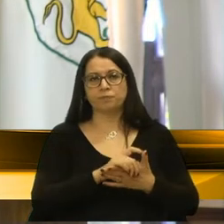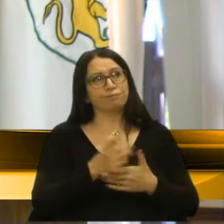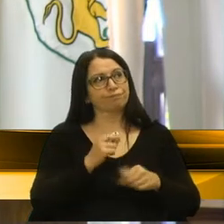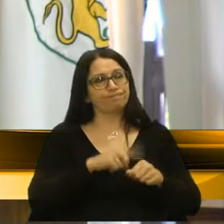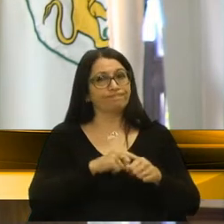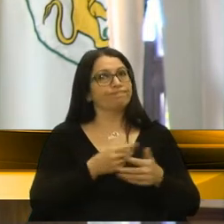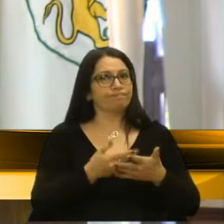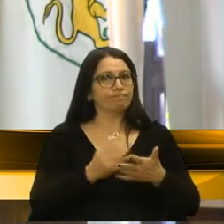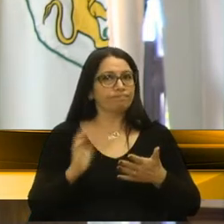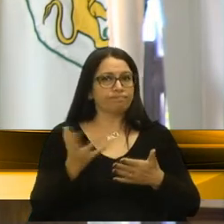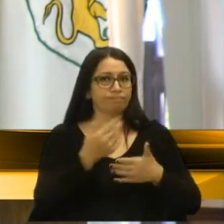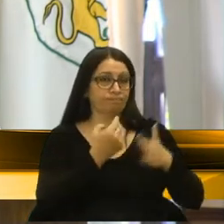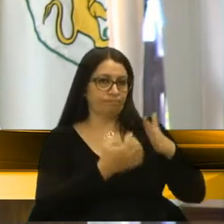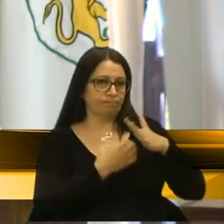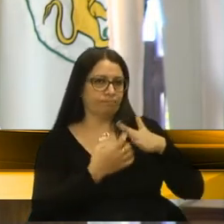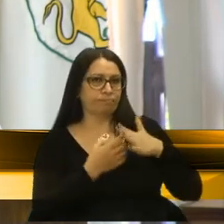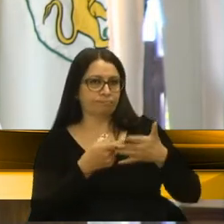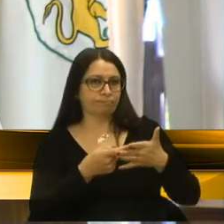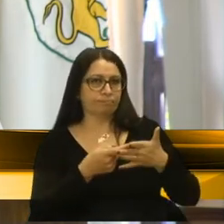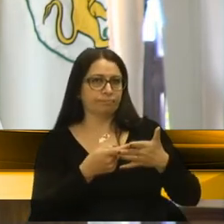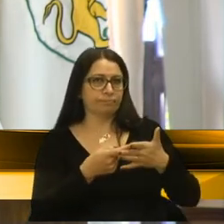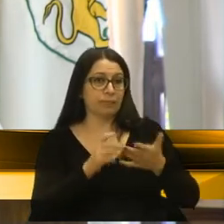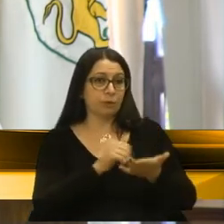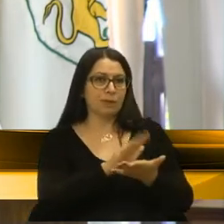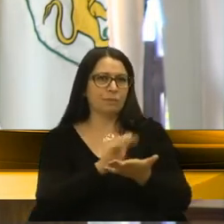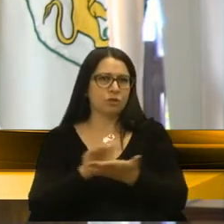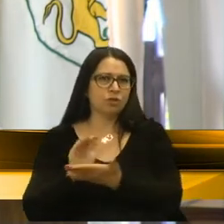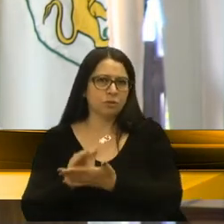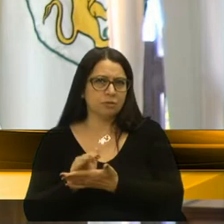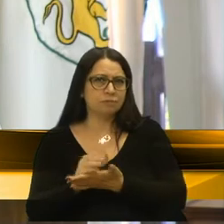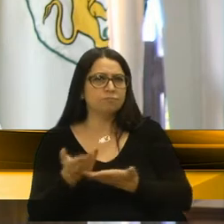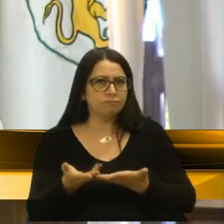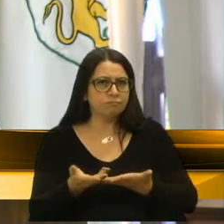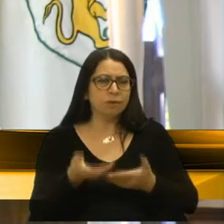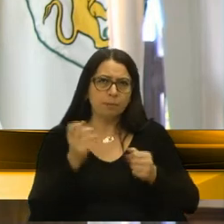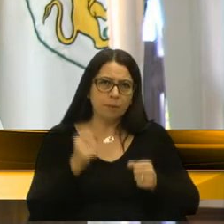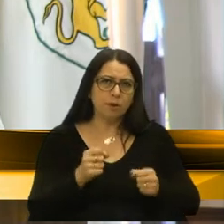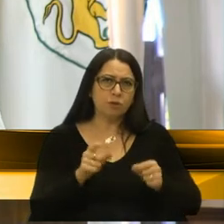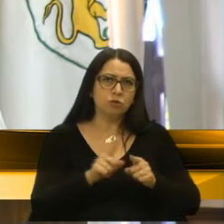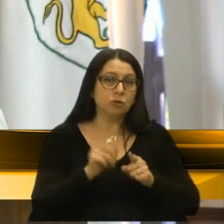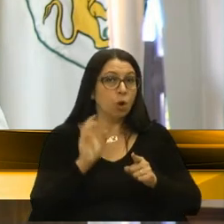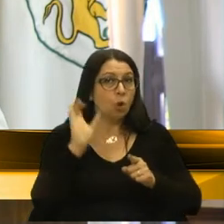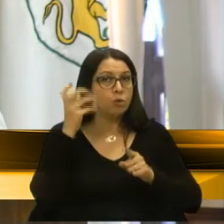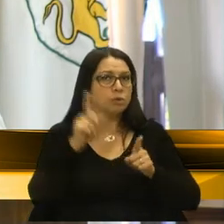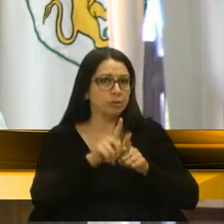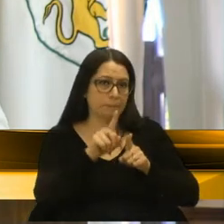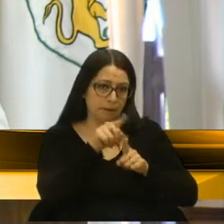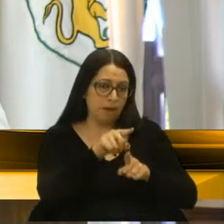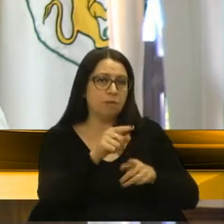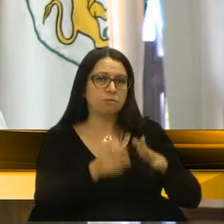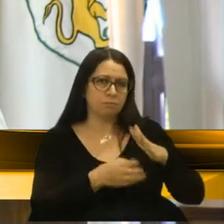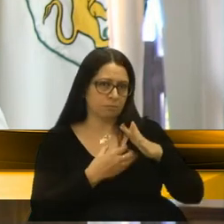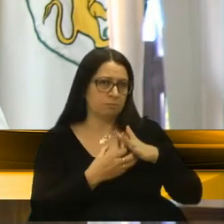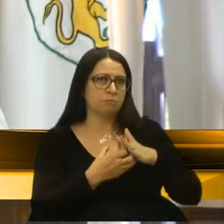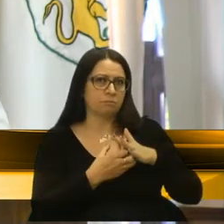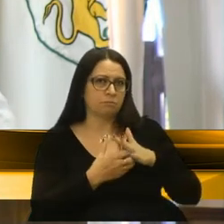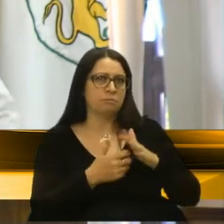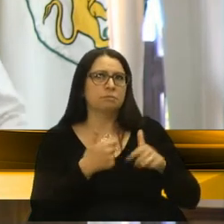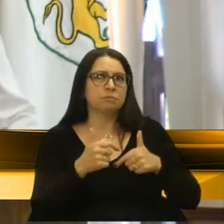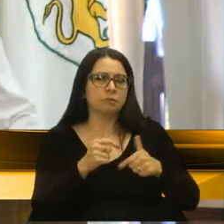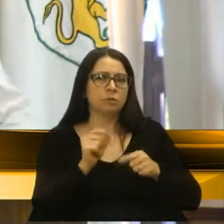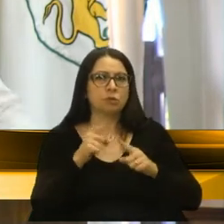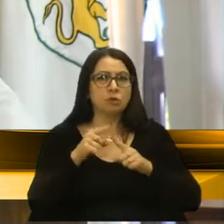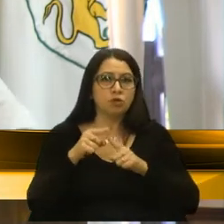aí que todas as empresas estão demitindo. Pode acontecer até dessas empresas aí que trabalham com esse tipo